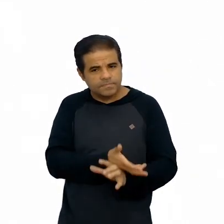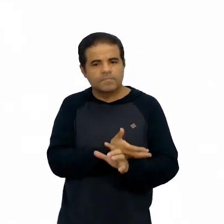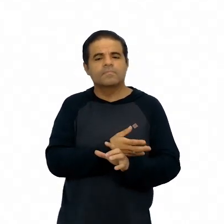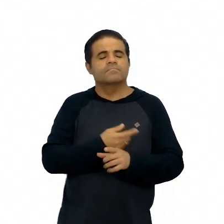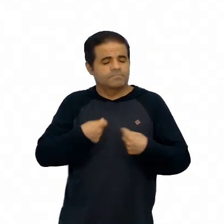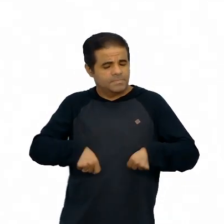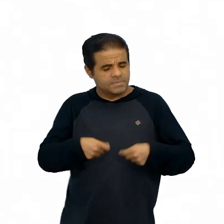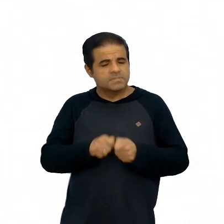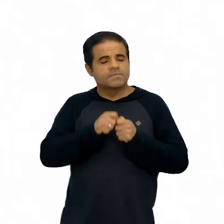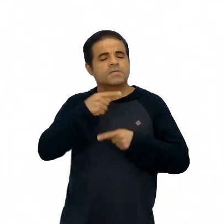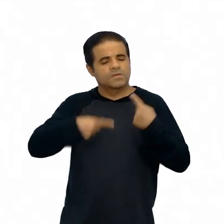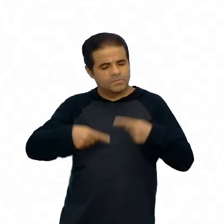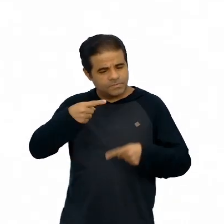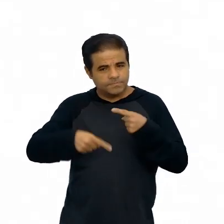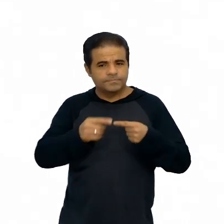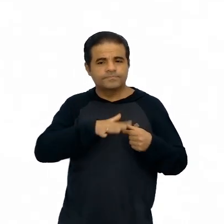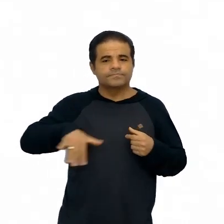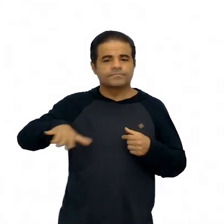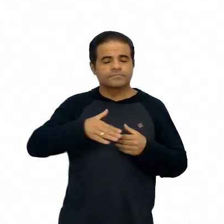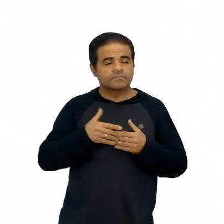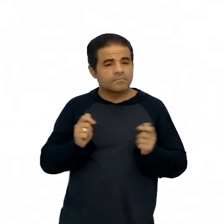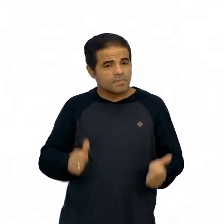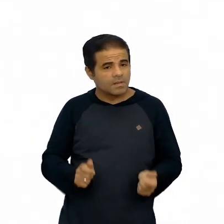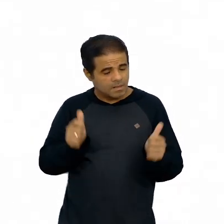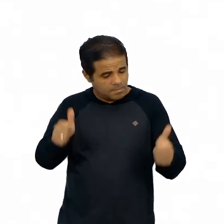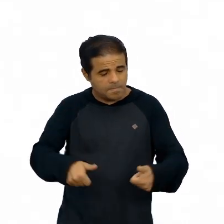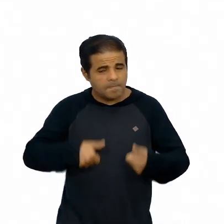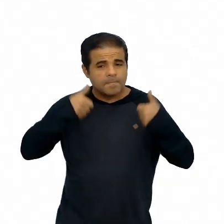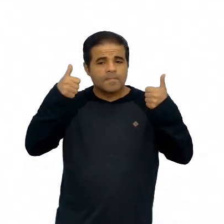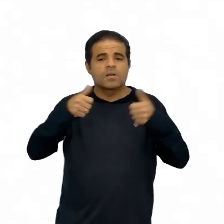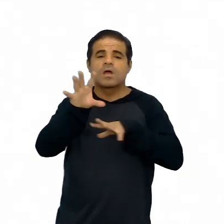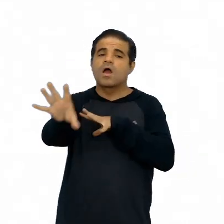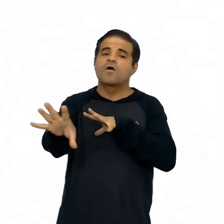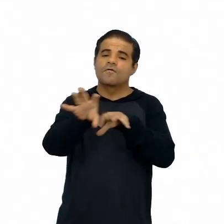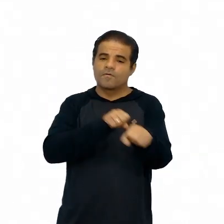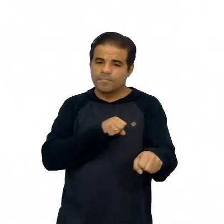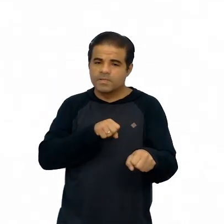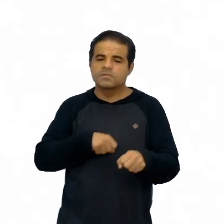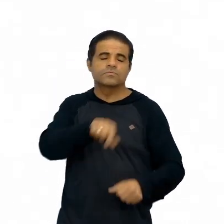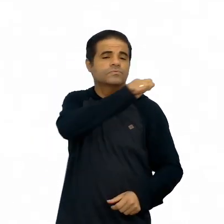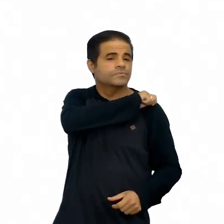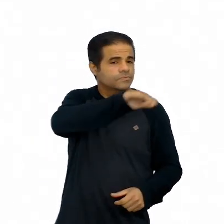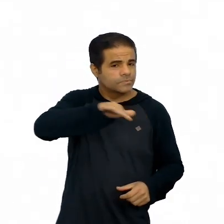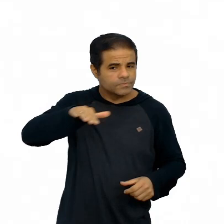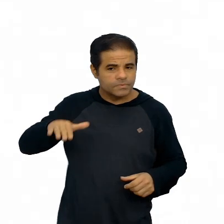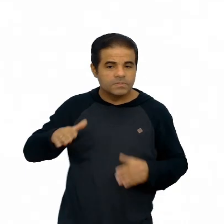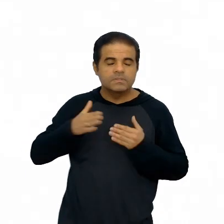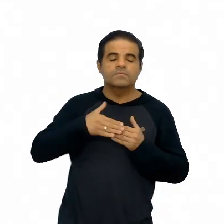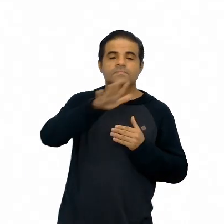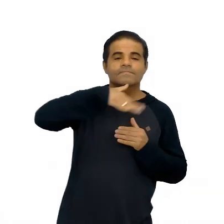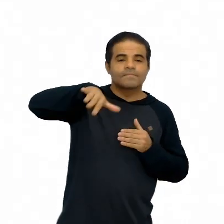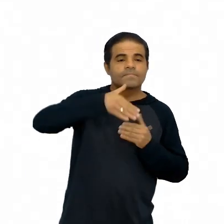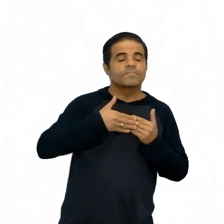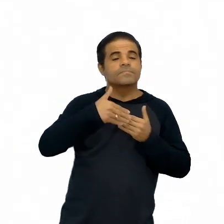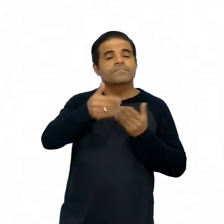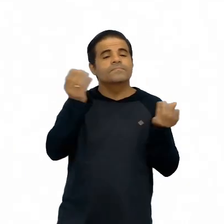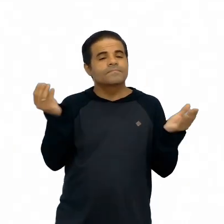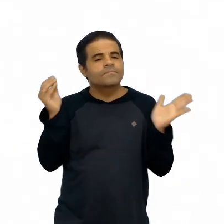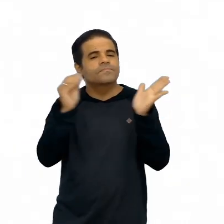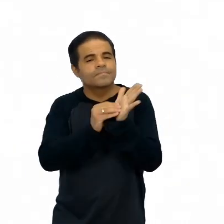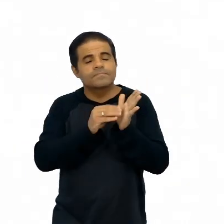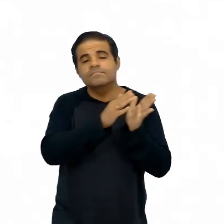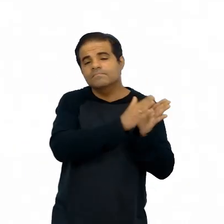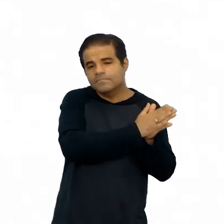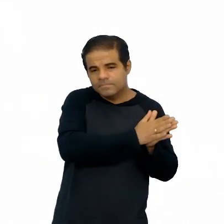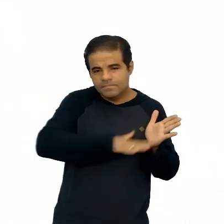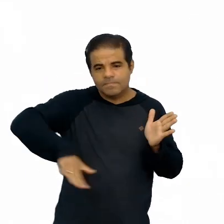que fazer uma discussão aí para a gente poder melhorar essa formação dos nossos alunos aí, suprir essas defasagens, né?